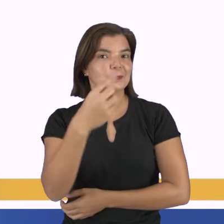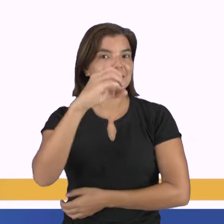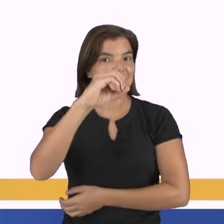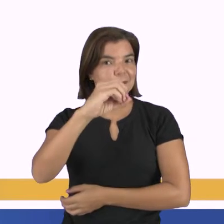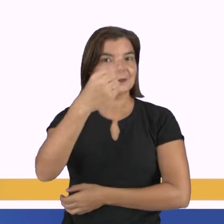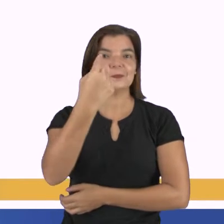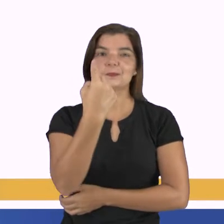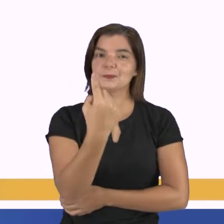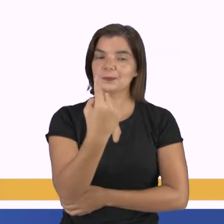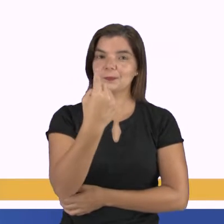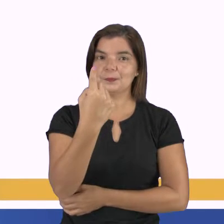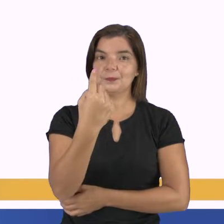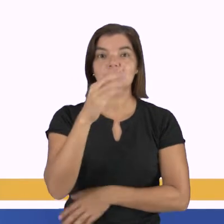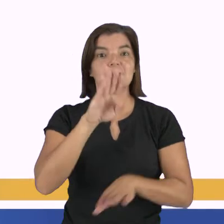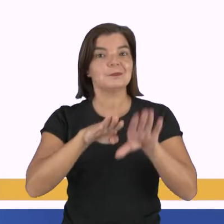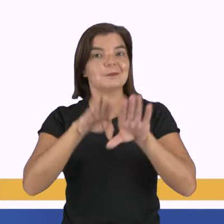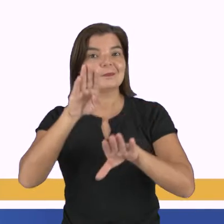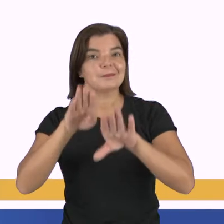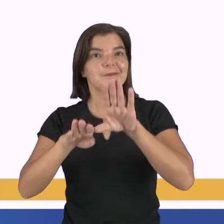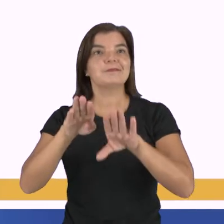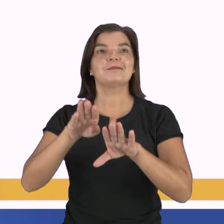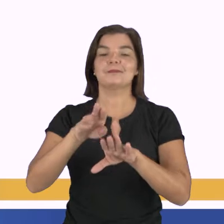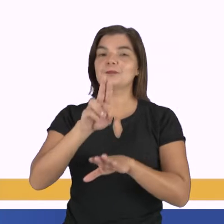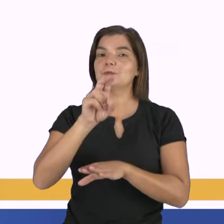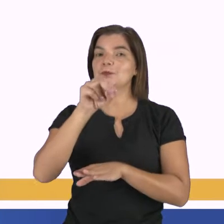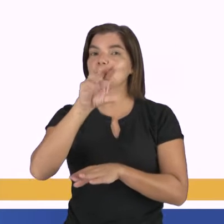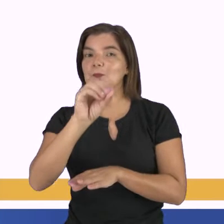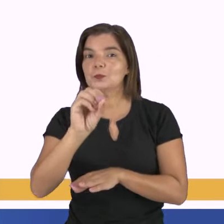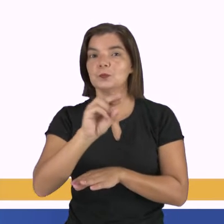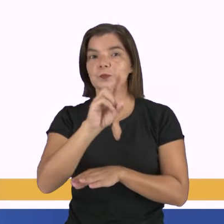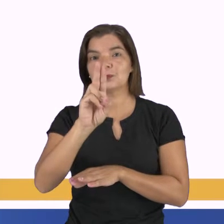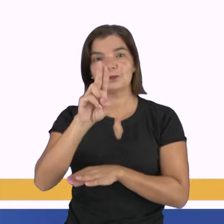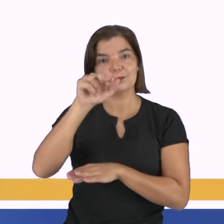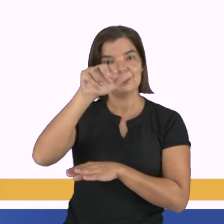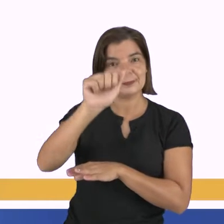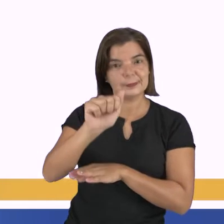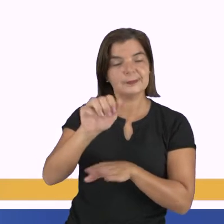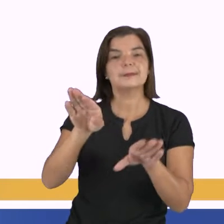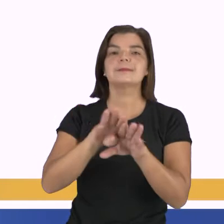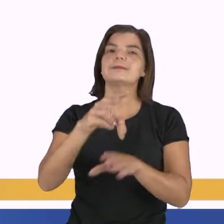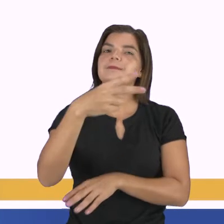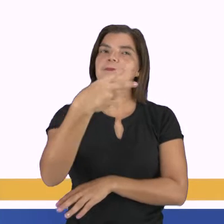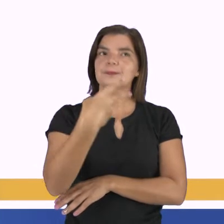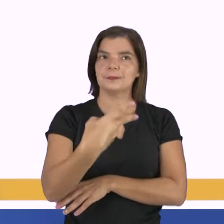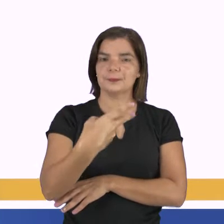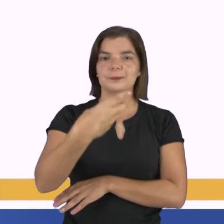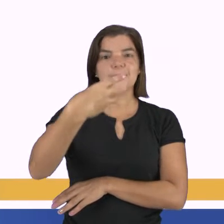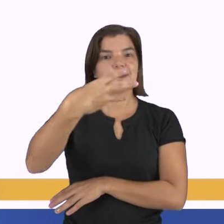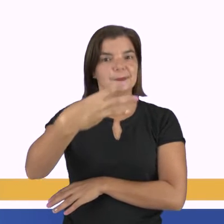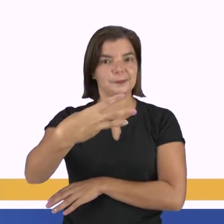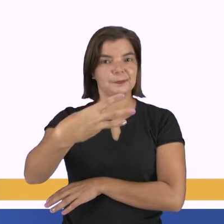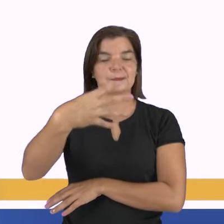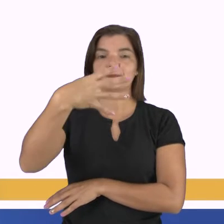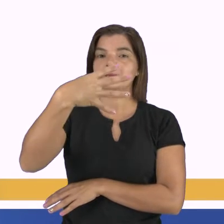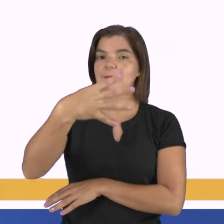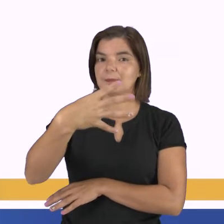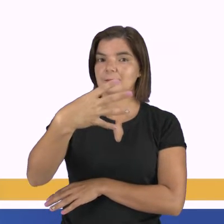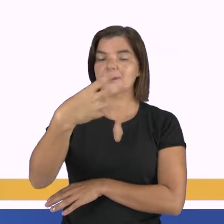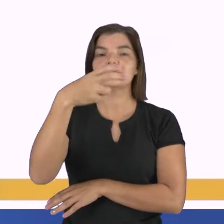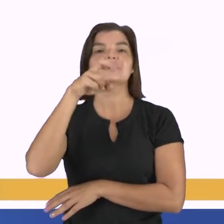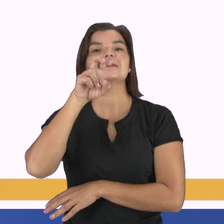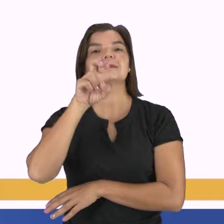o una, depende aí da situação que você for utilizar, né? Tenemos 2, 3,